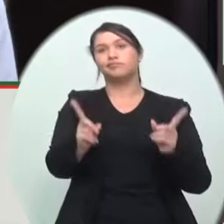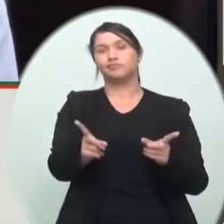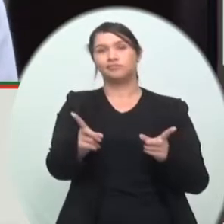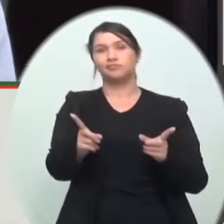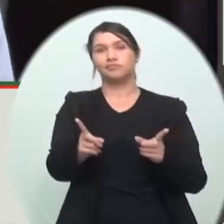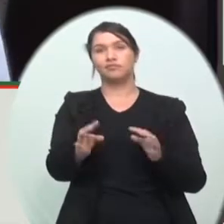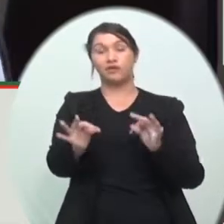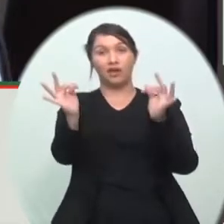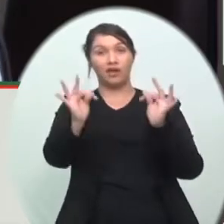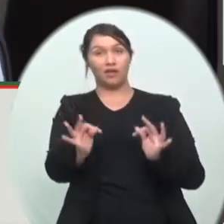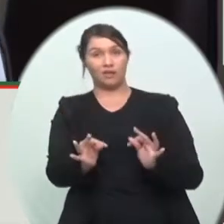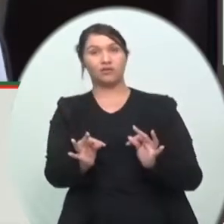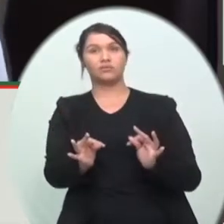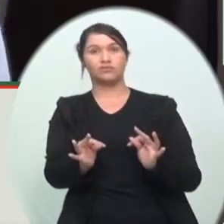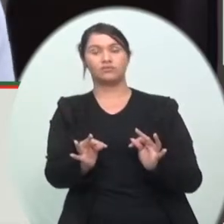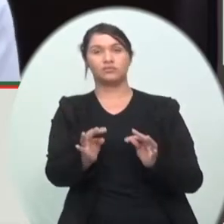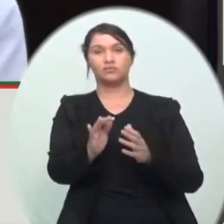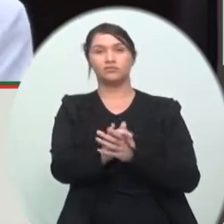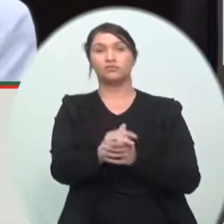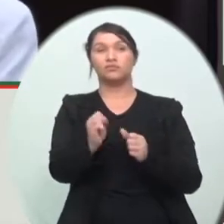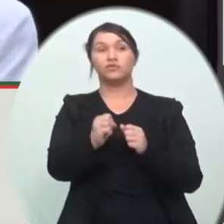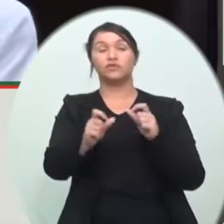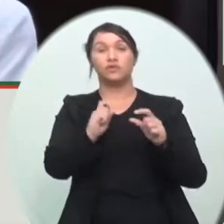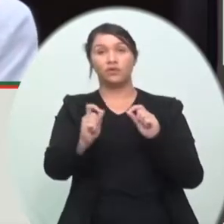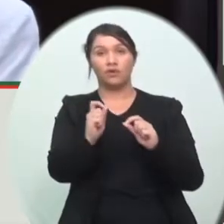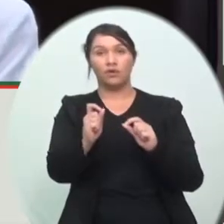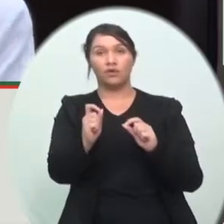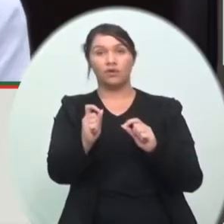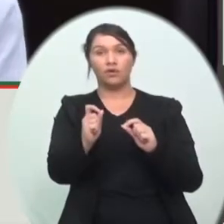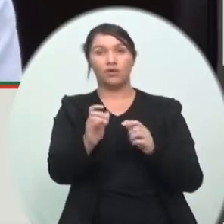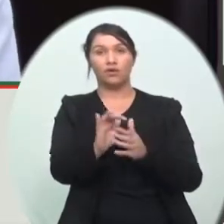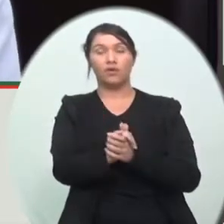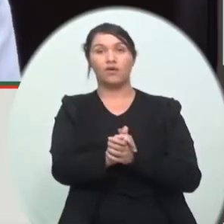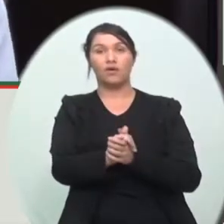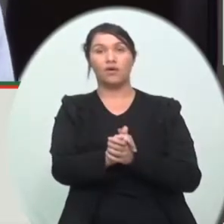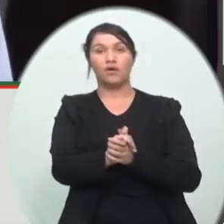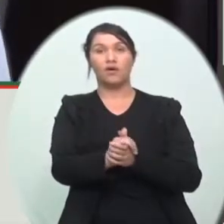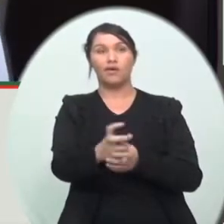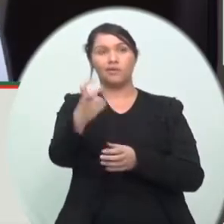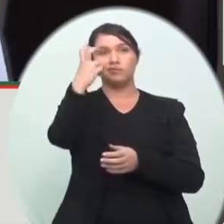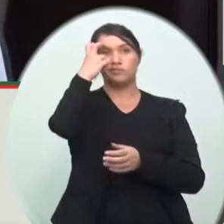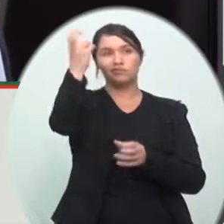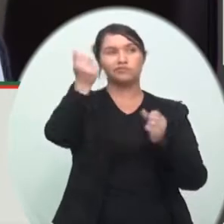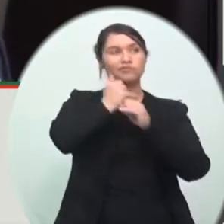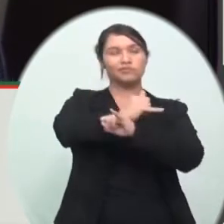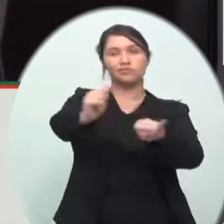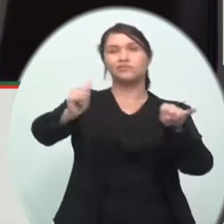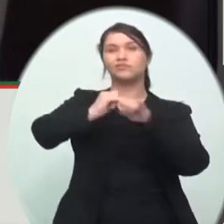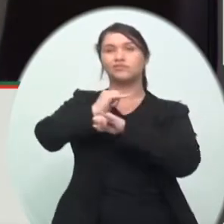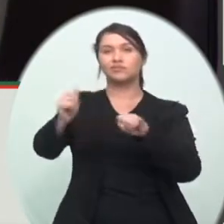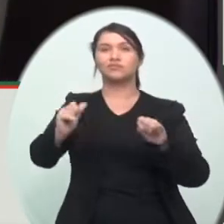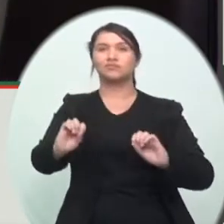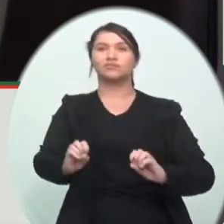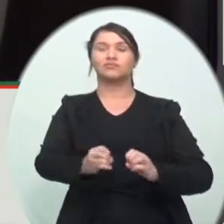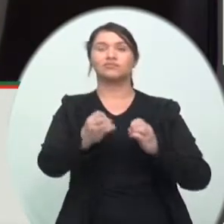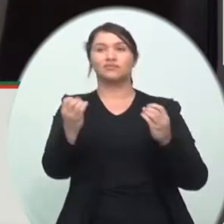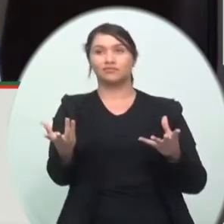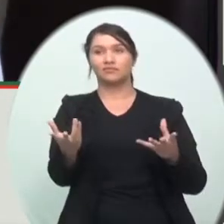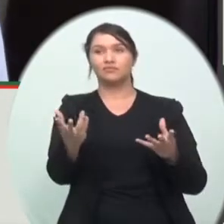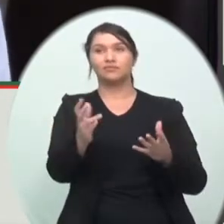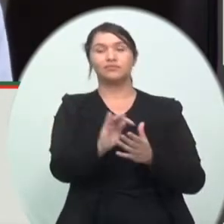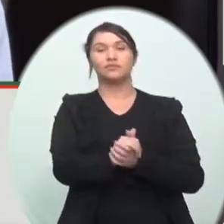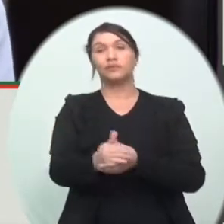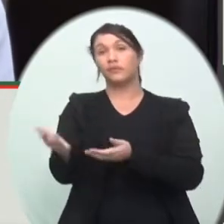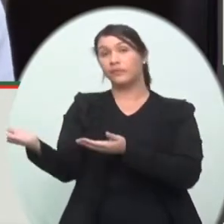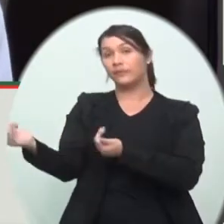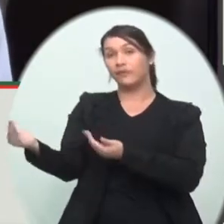a democratização desse conhecimento. E o que eu vou fazer com esse conhecimento é o que essa molecada está fazendo. Me perdoe o termo molecada,